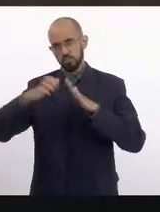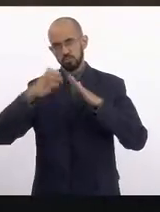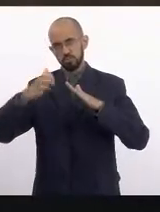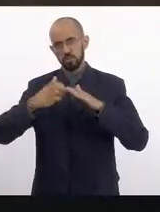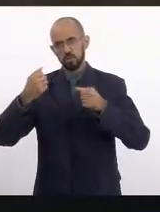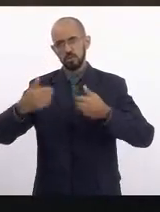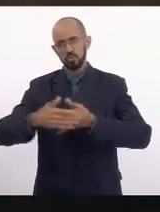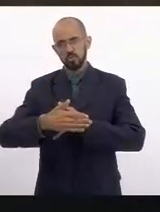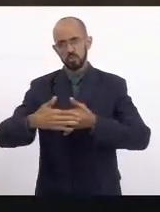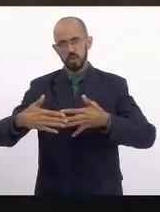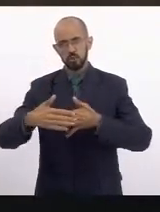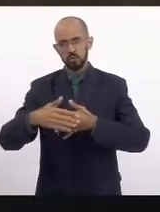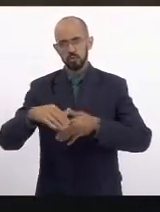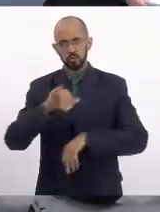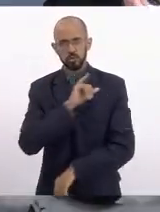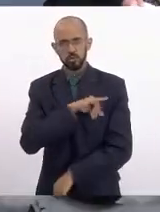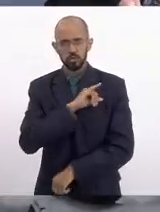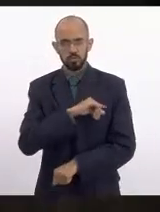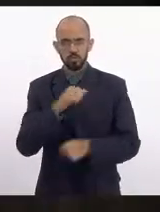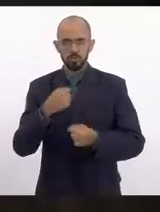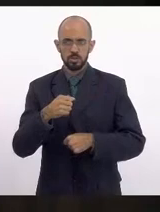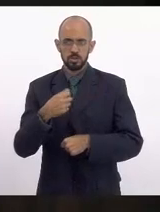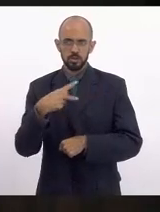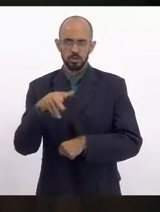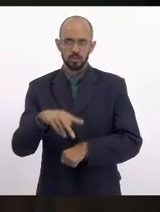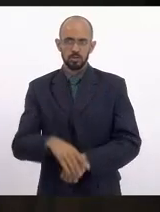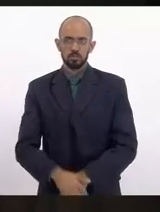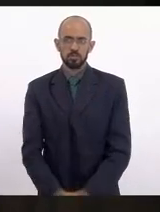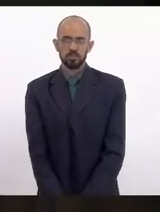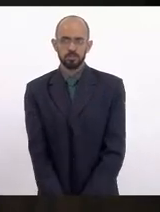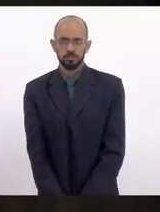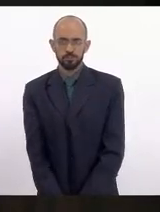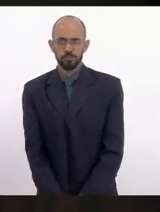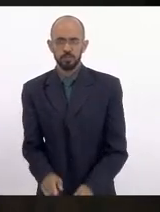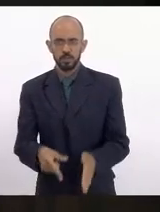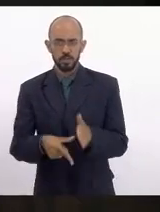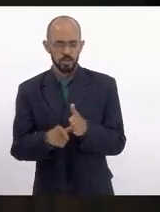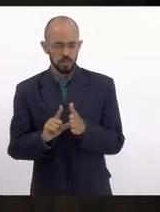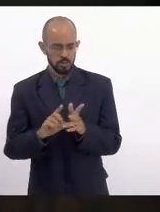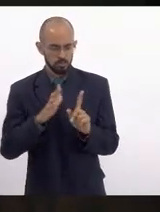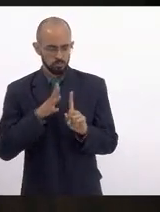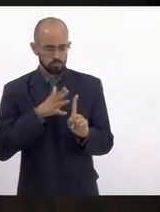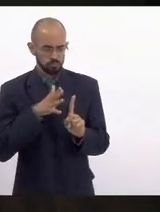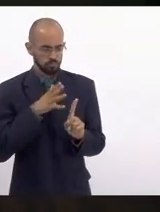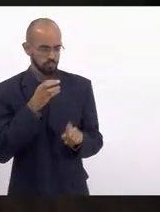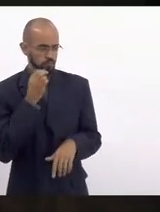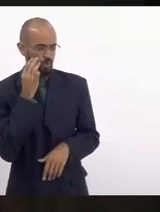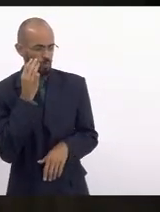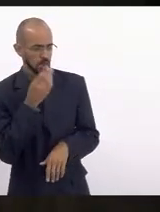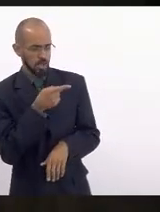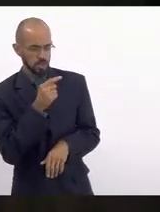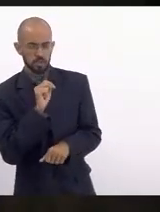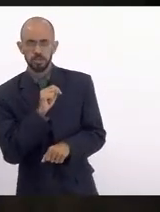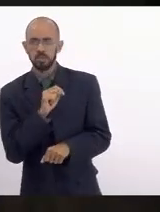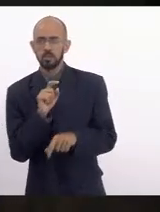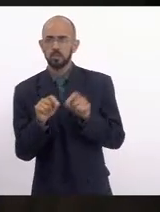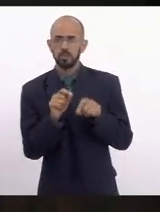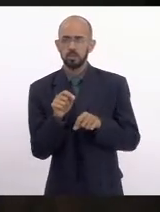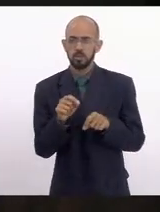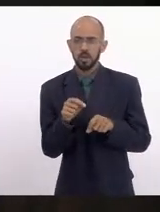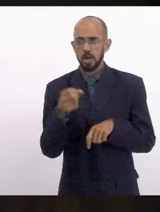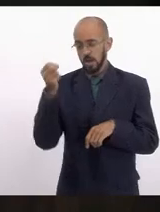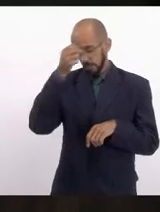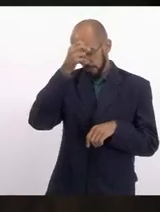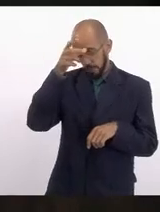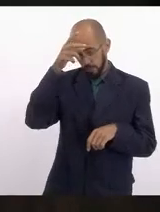do Rio precisa dos Santos Dumont Obrigado Presidente eu de passar a palavra deputado waldeck e teve conosco aqui